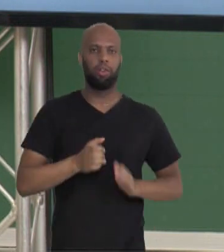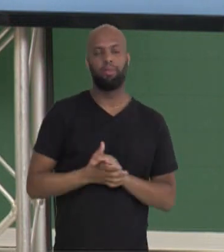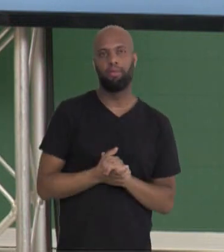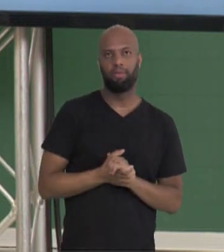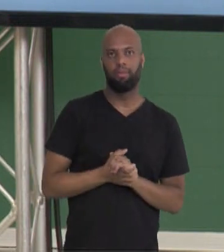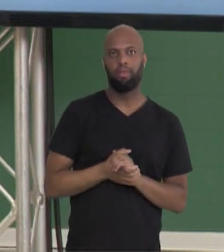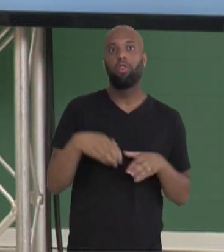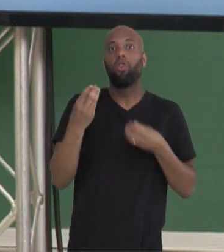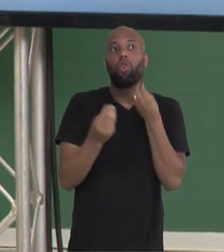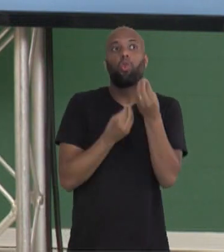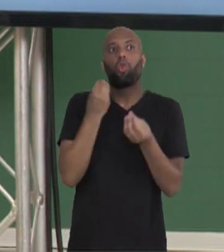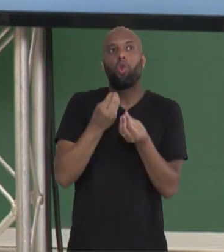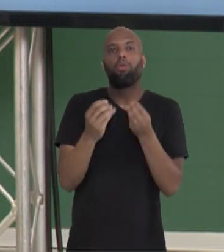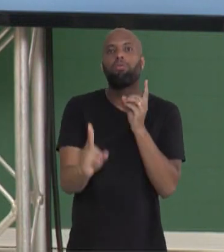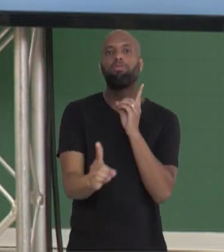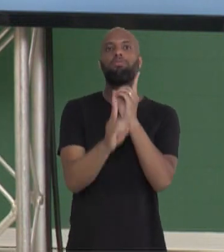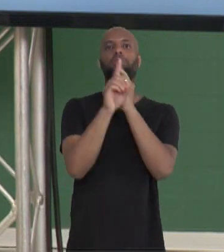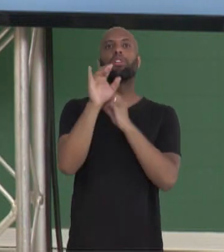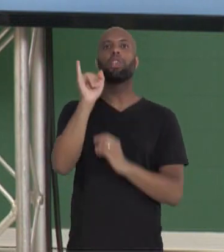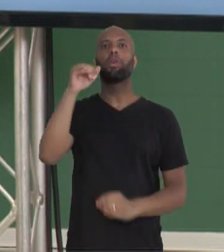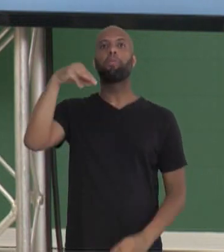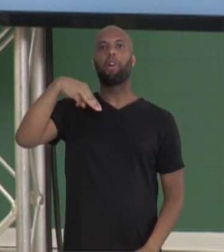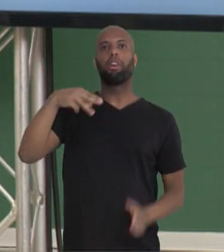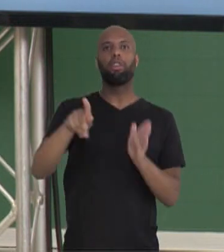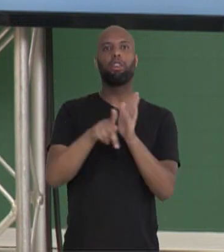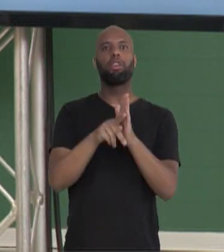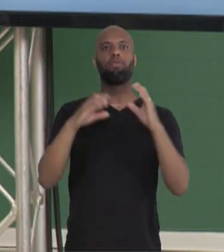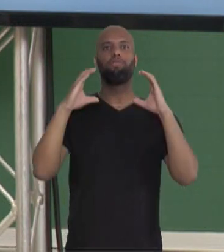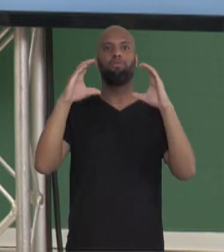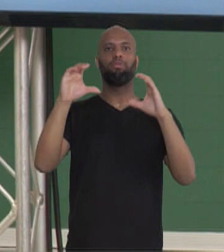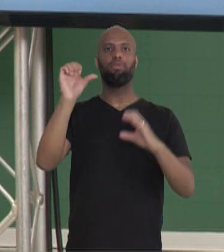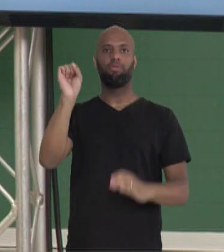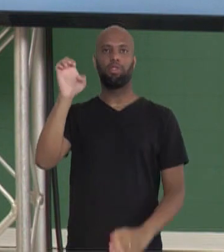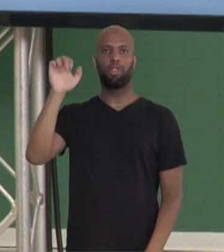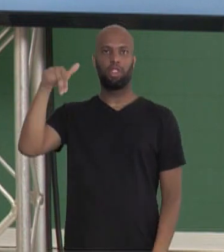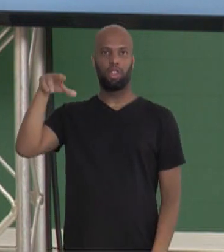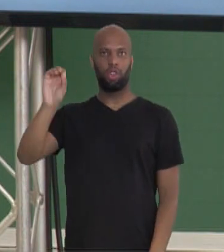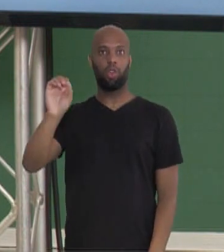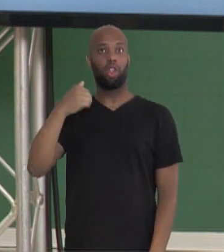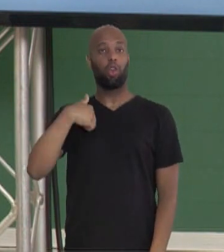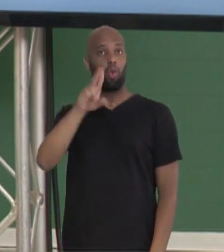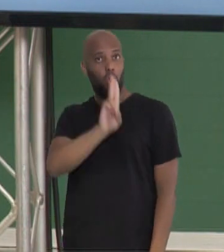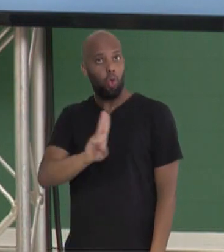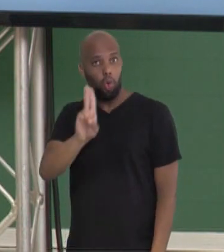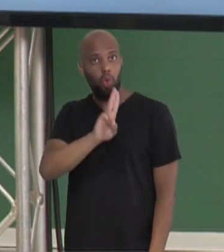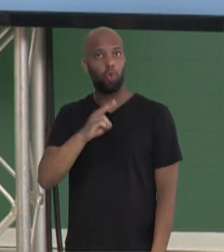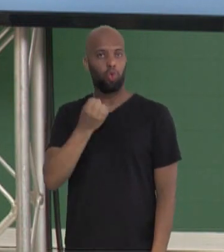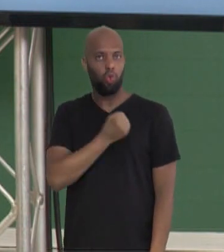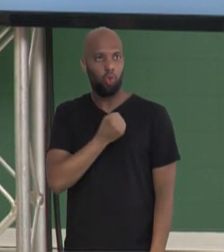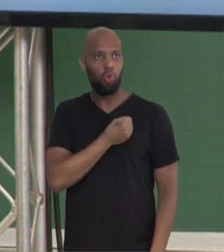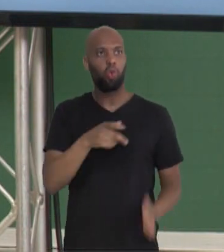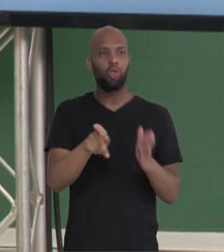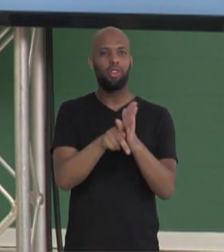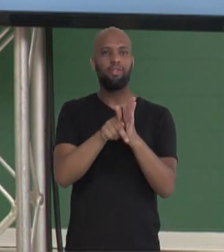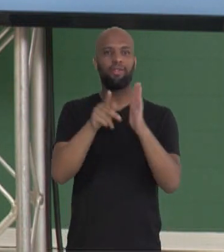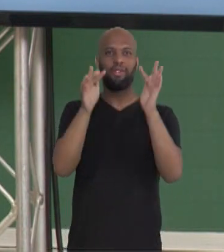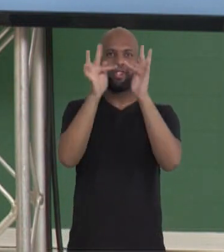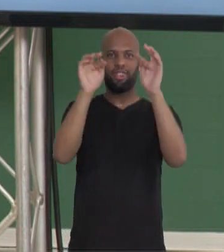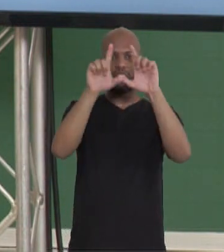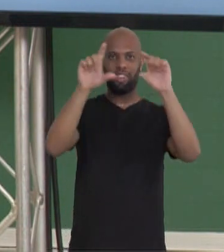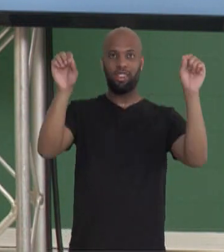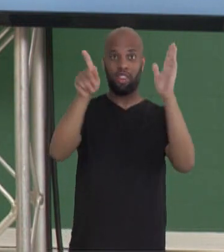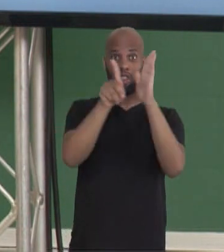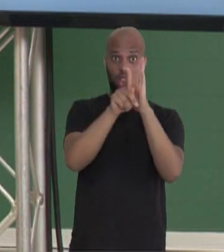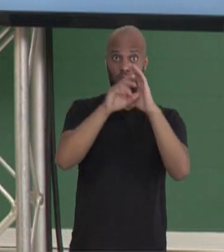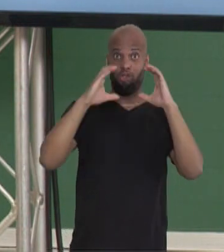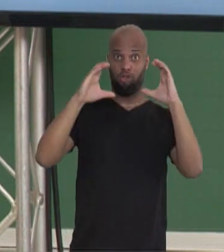gente calcula a imagem da função seno? A imagem da função seno, a gente vai pegar aqueles valores da nossa fórmula lá, da